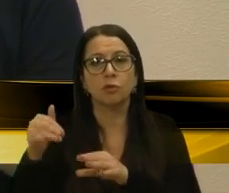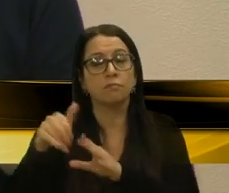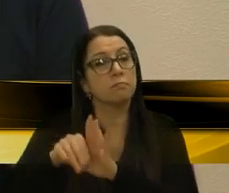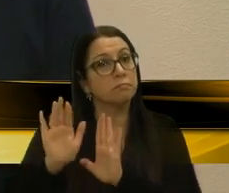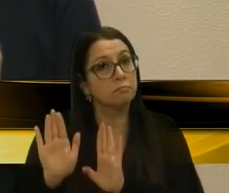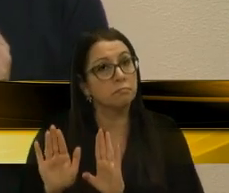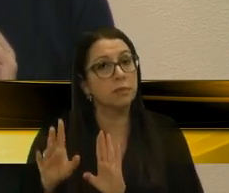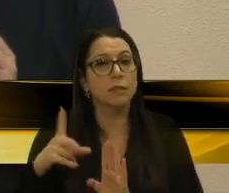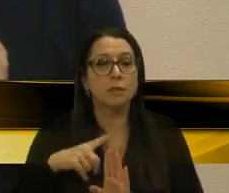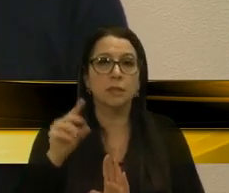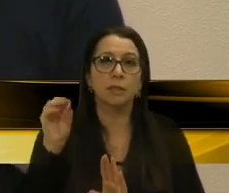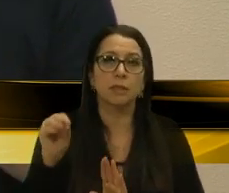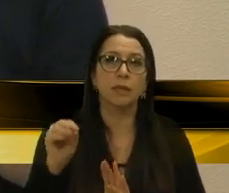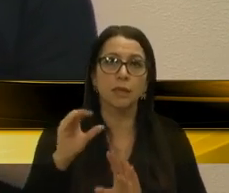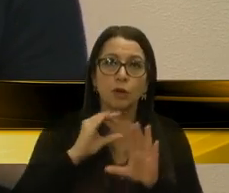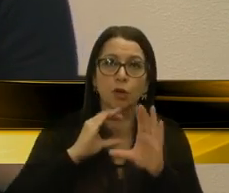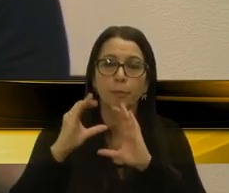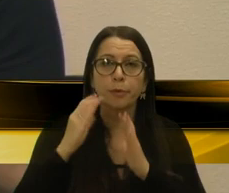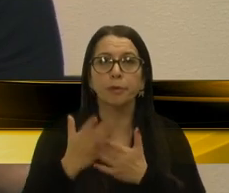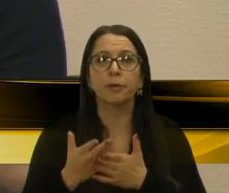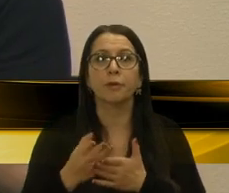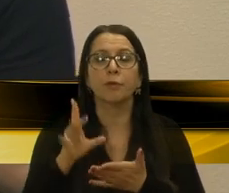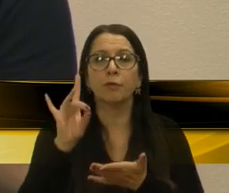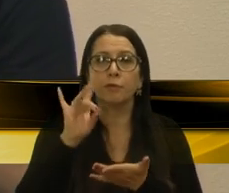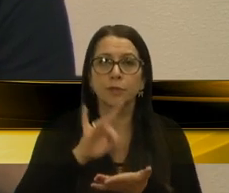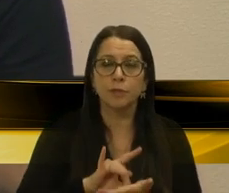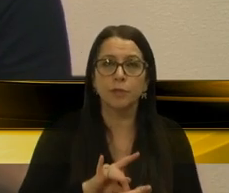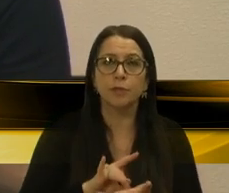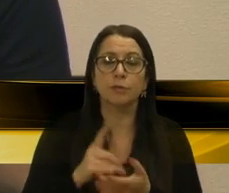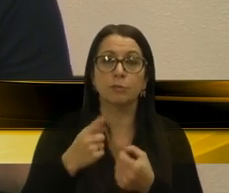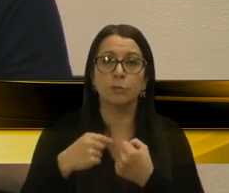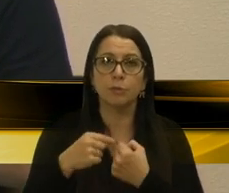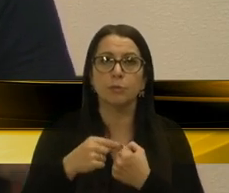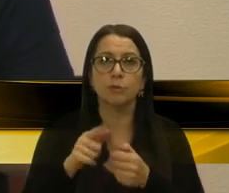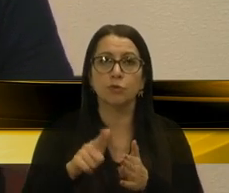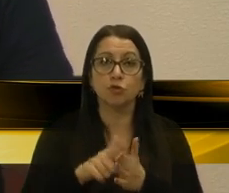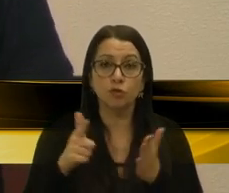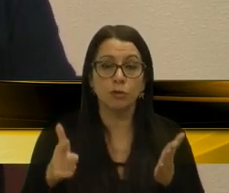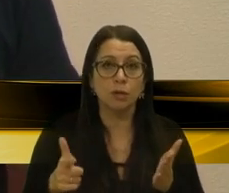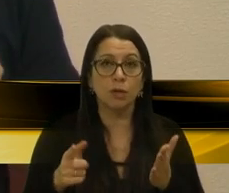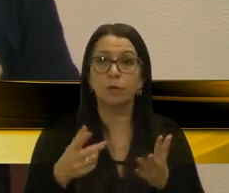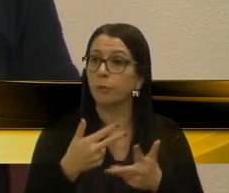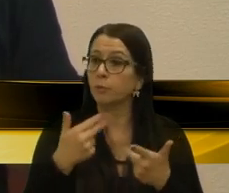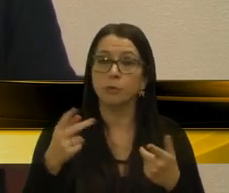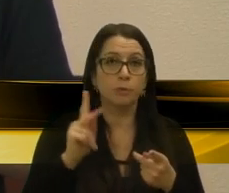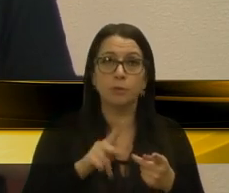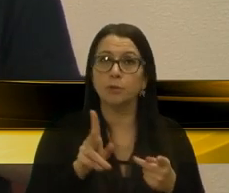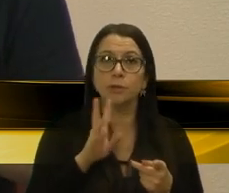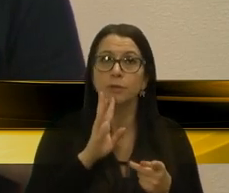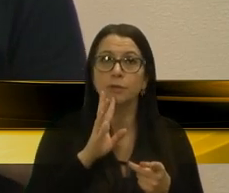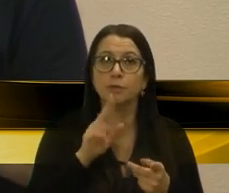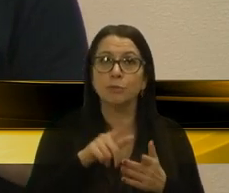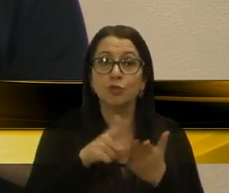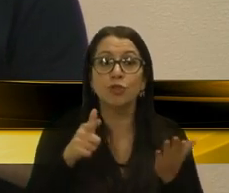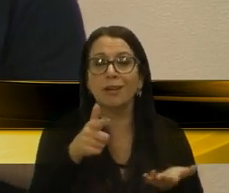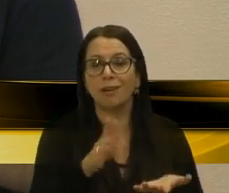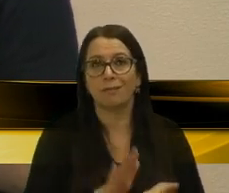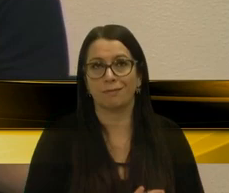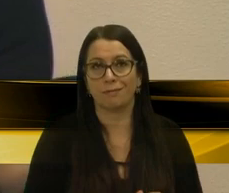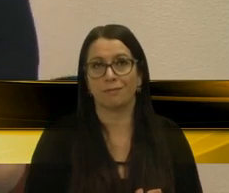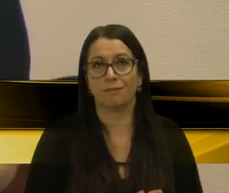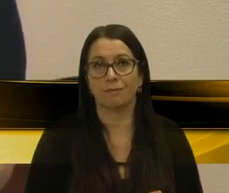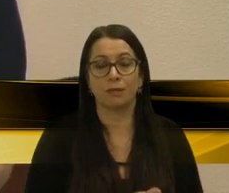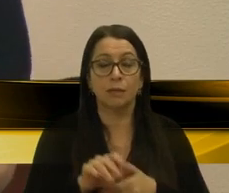Bom, consta na comunicação oficial do município, no jornal, mas muitos de nós vão saber pelo jornal